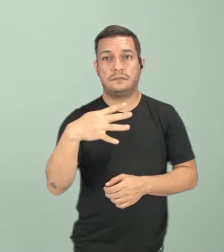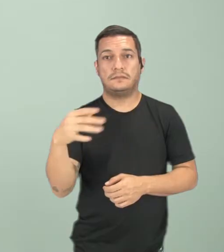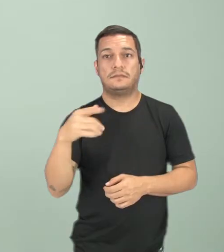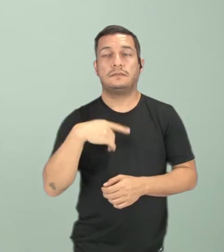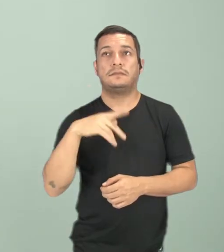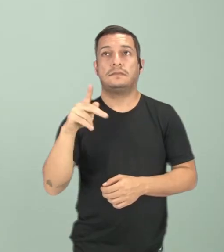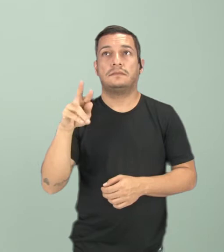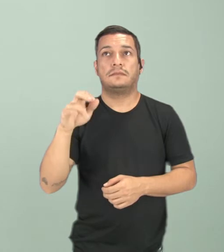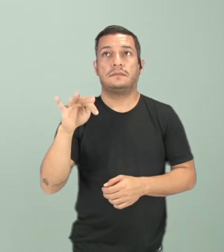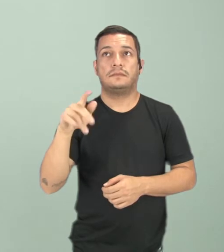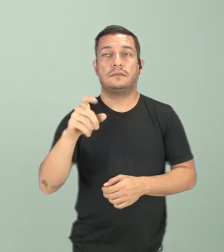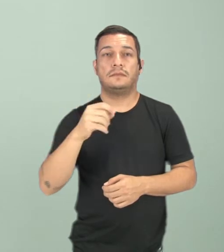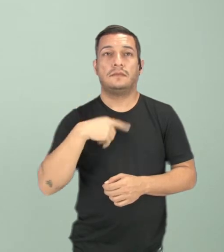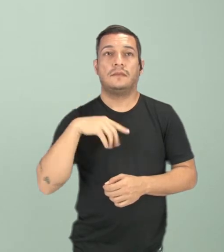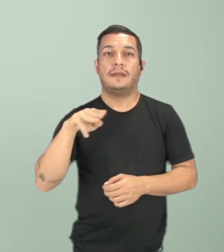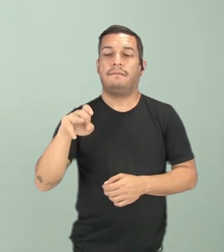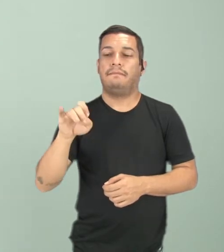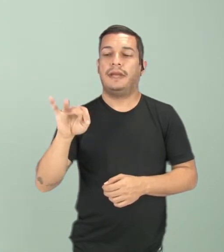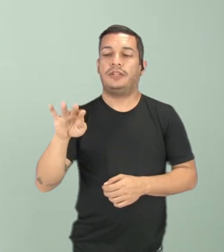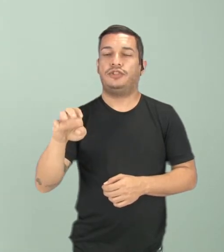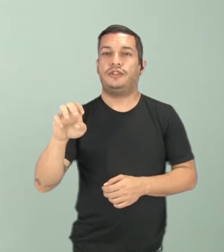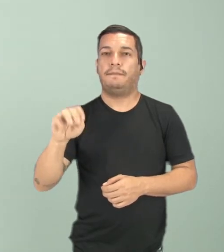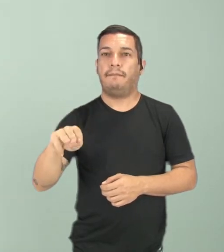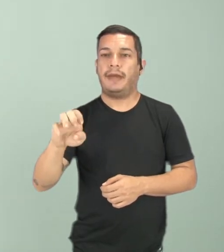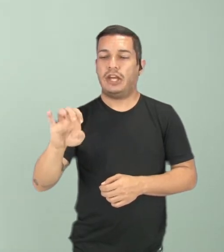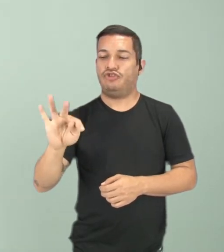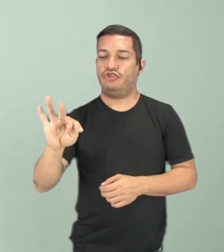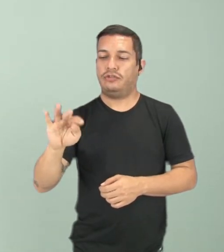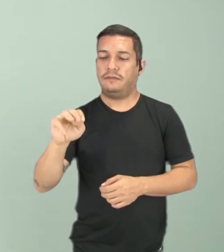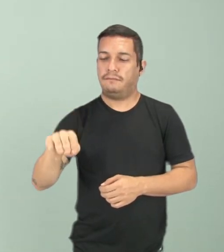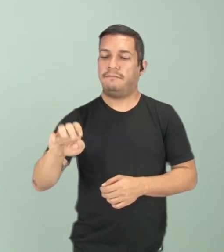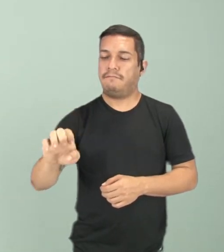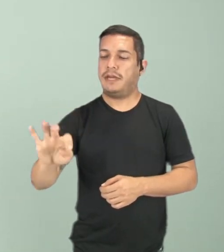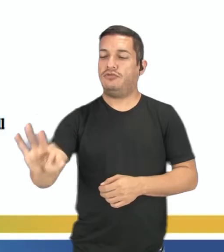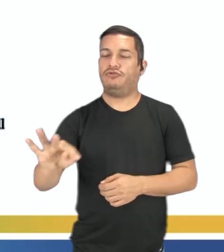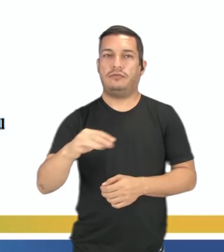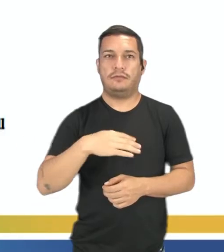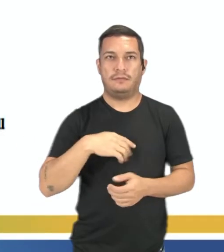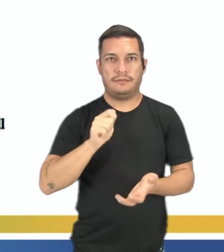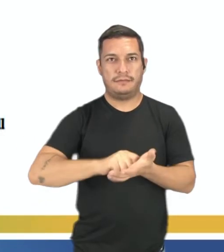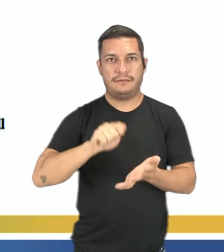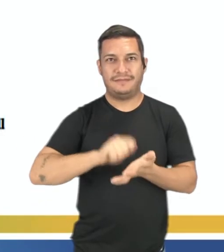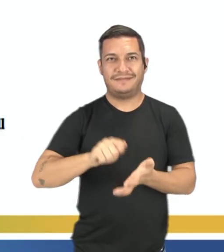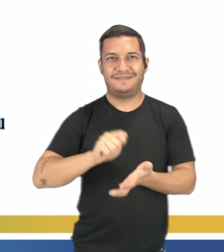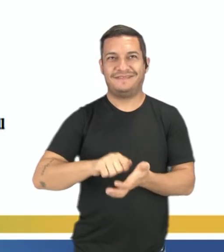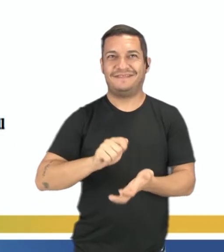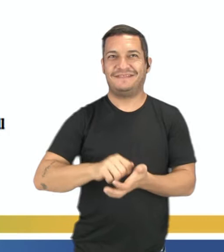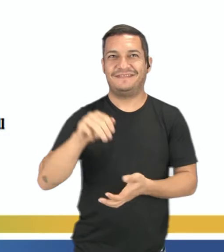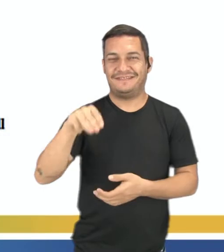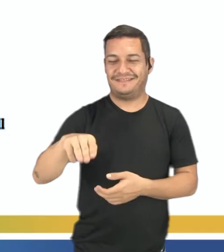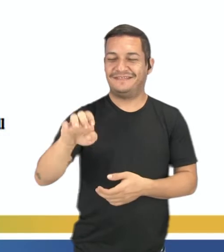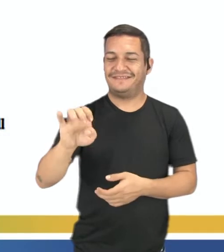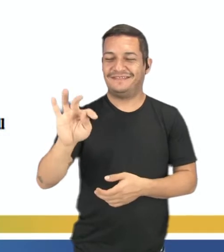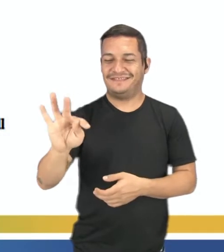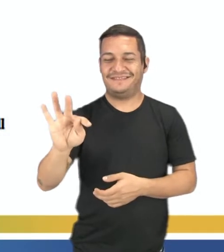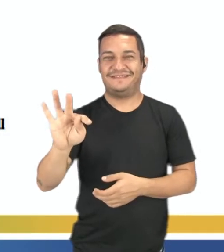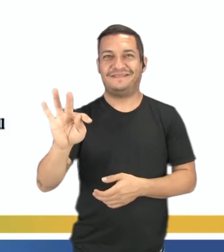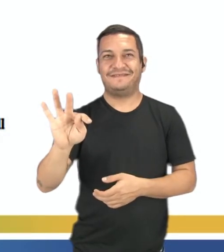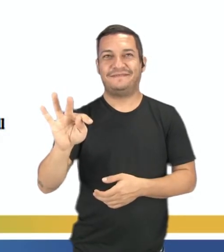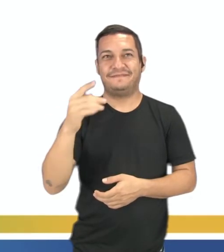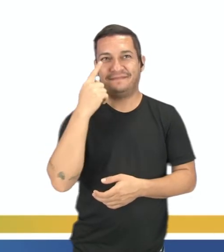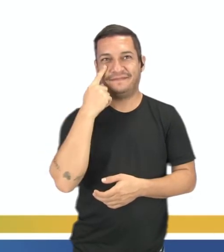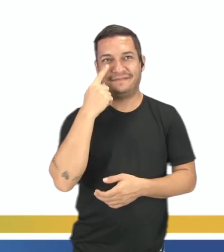tabelinha de prefixo um carbono é net tá pessoal então eu venho aqui e escrevo mede tá aqui ó